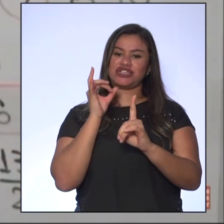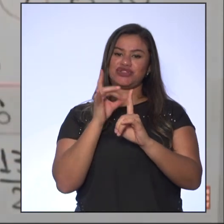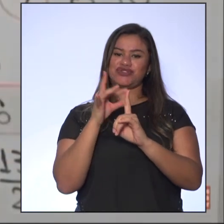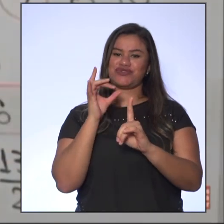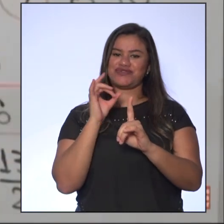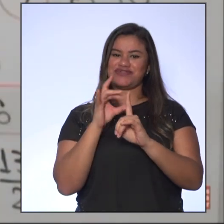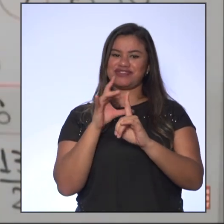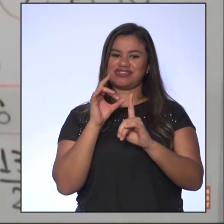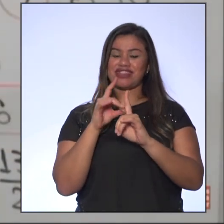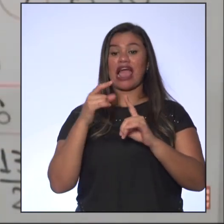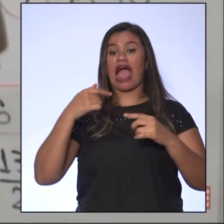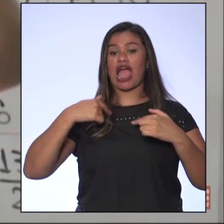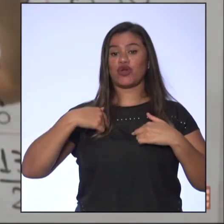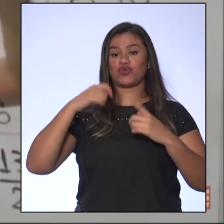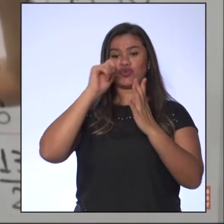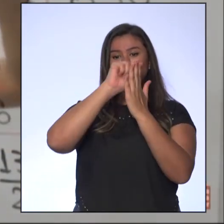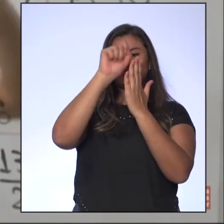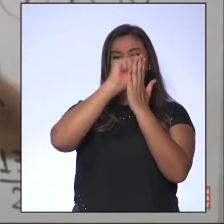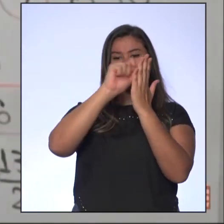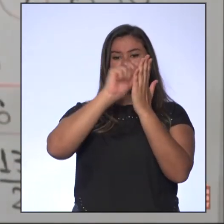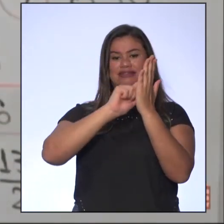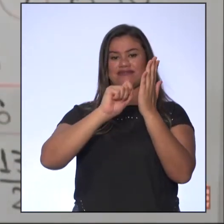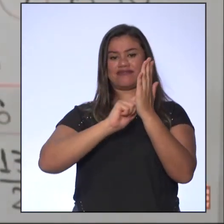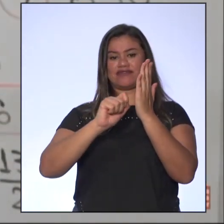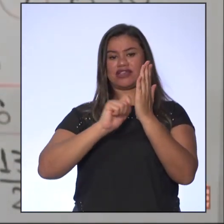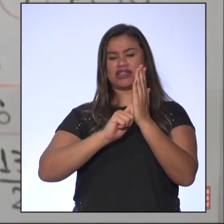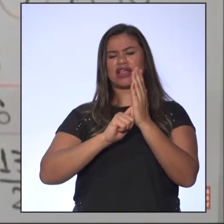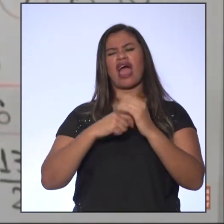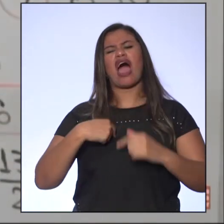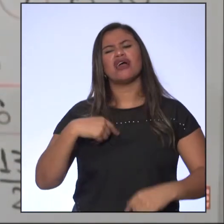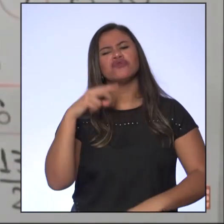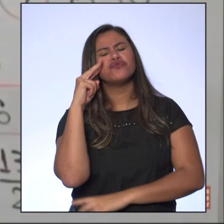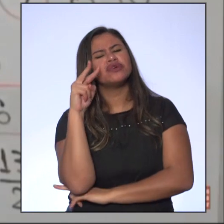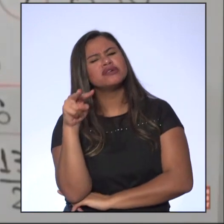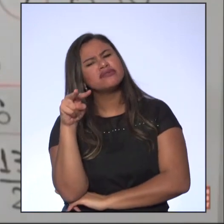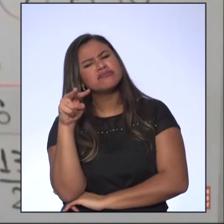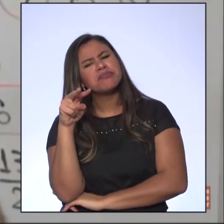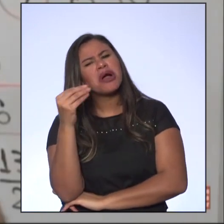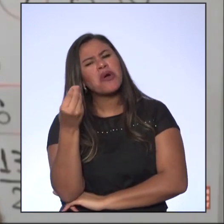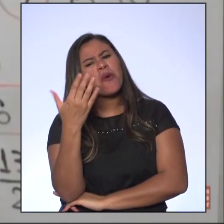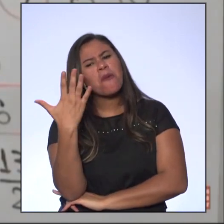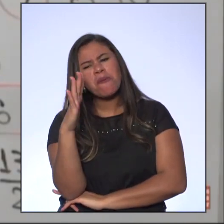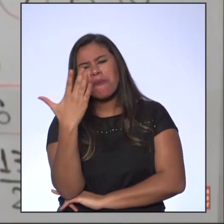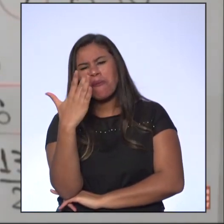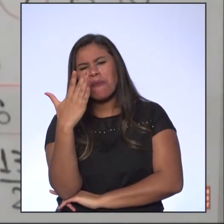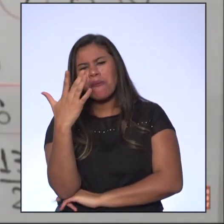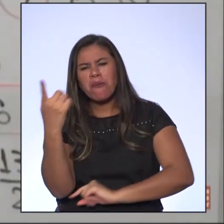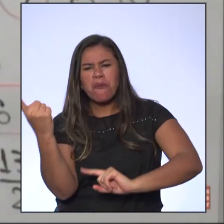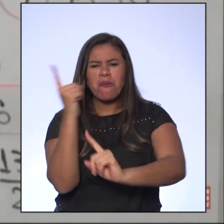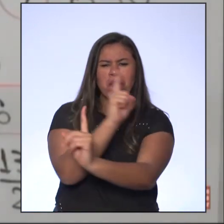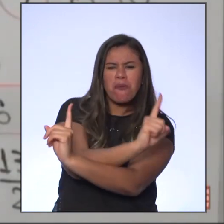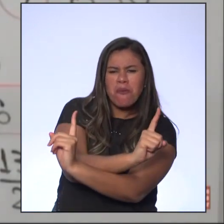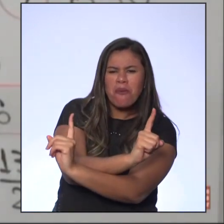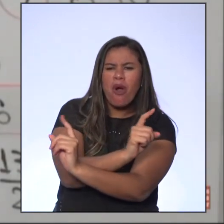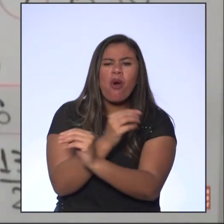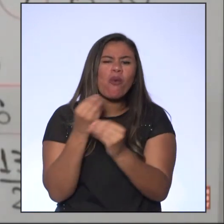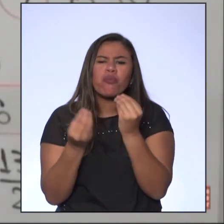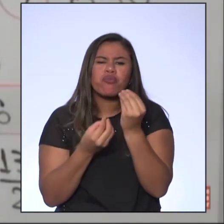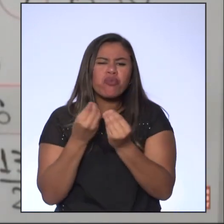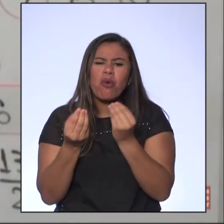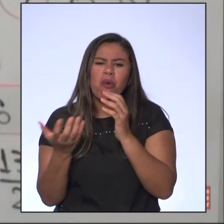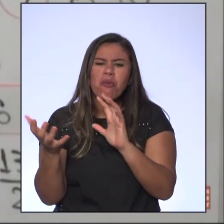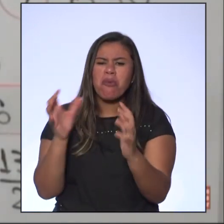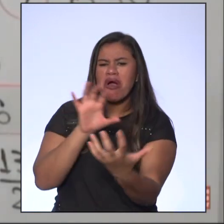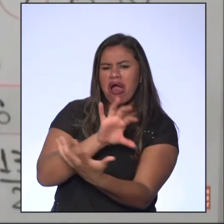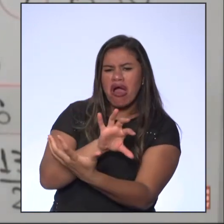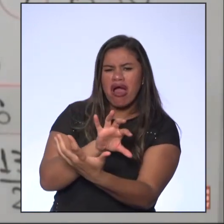vidro. Eu estou escrevendo nesse quadro de vidro, aí tu fica bolado assim, mas vai ficar invertido, professor. A